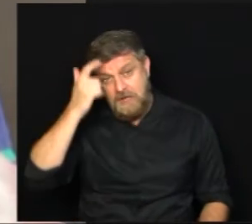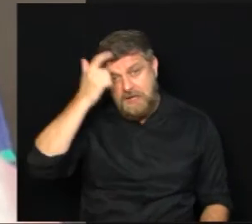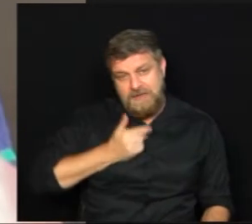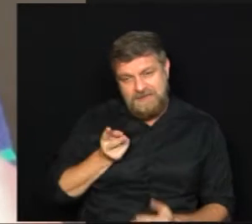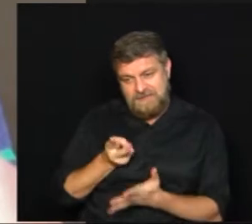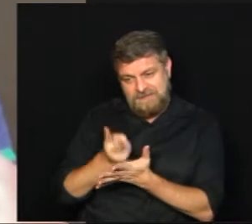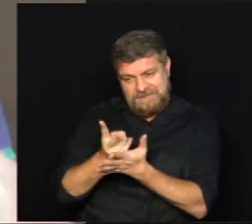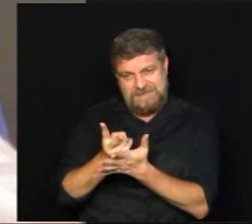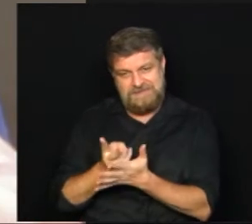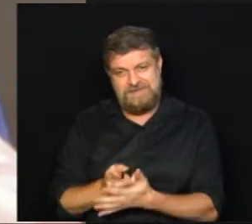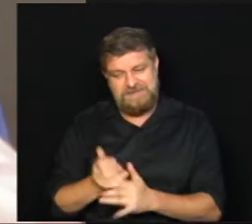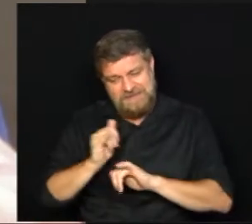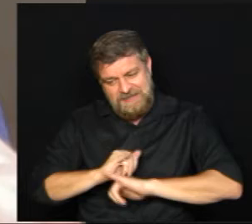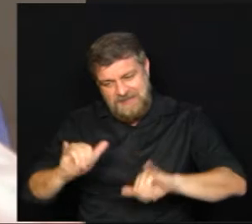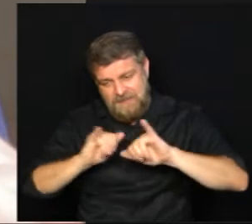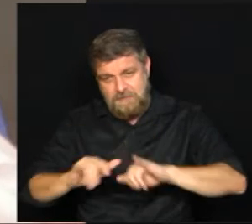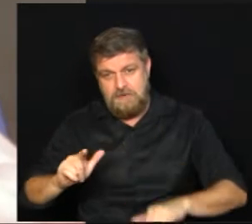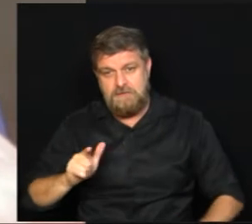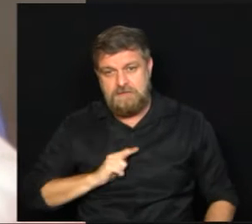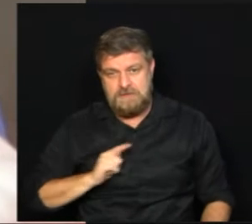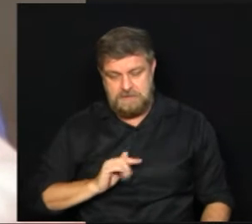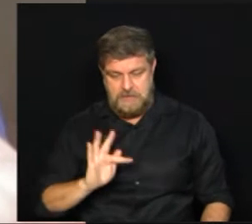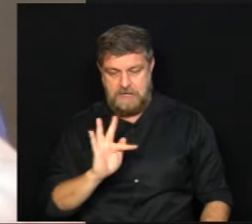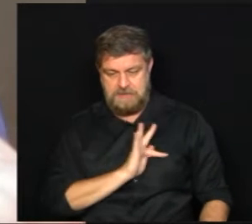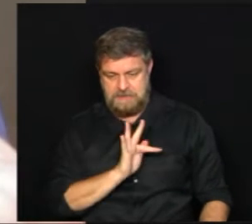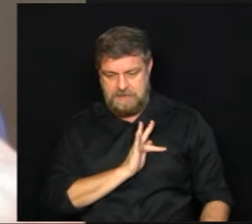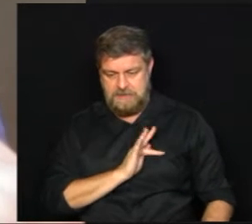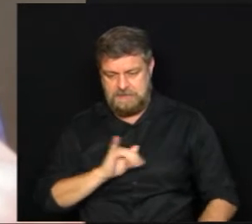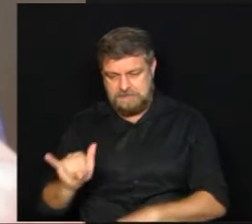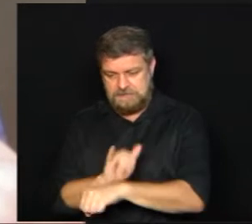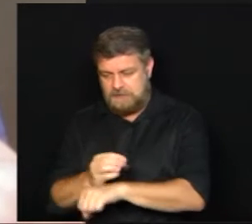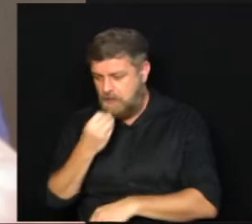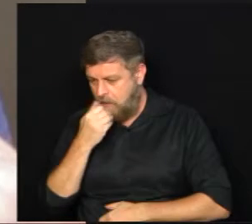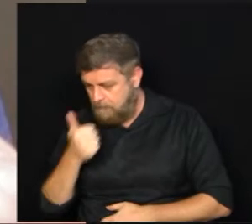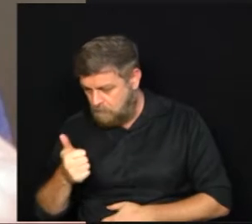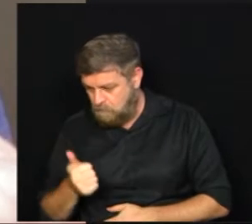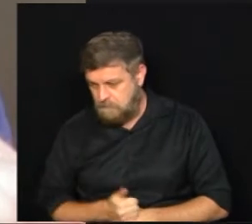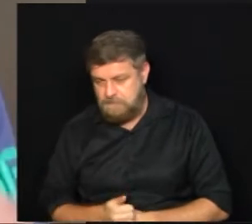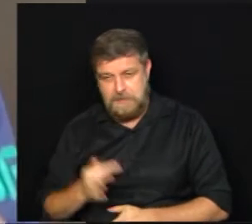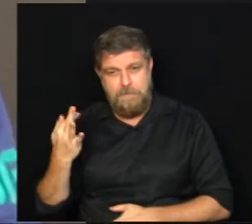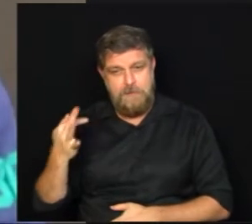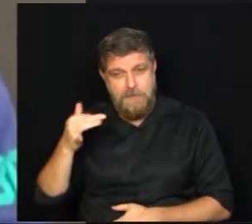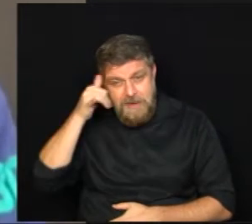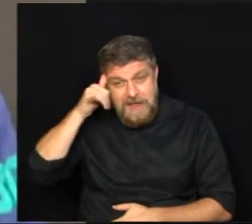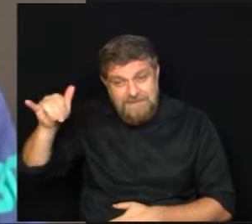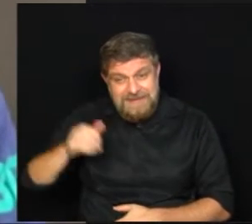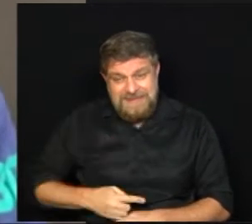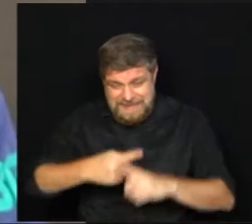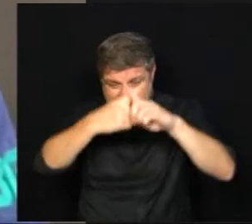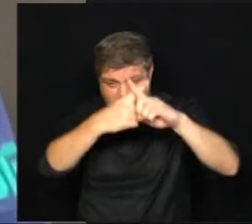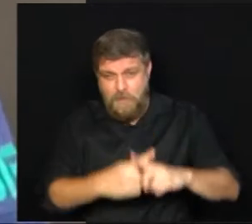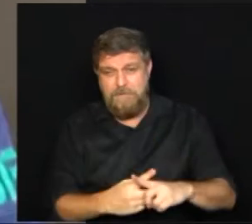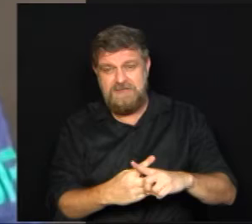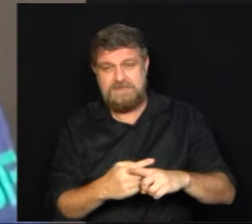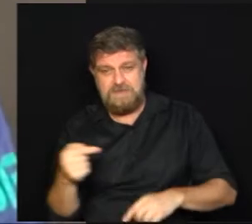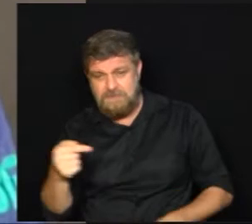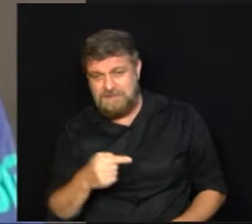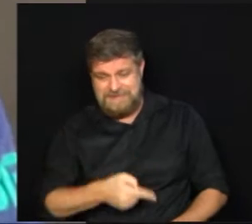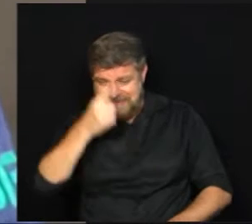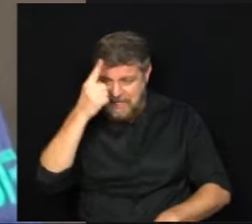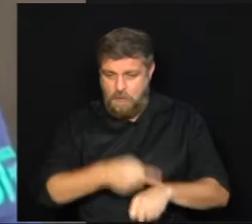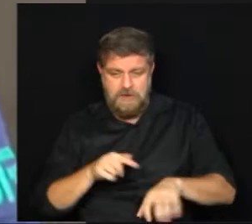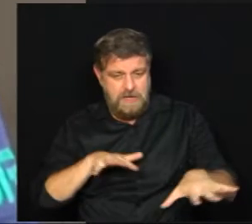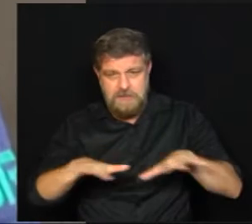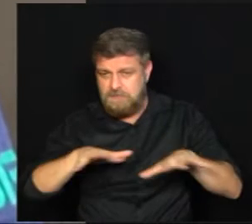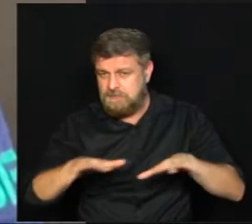gente, claro, tem que tentar manter uma técnica boa para acabar não se machucando. Porém, na competição, para fazer o movimento